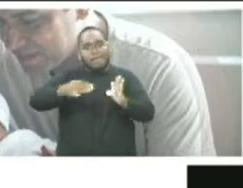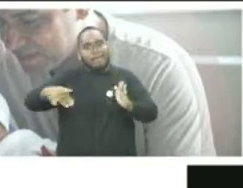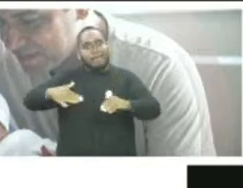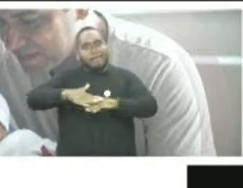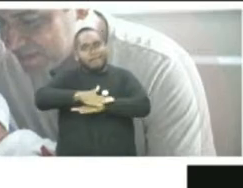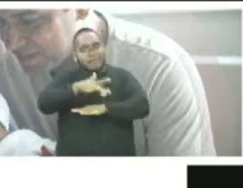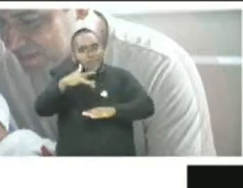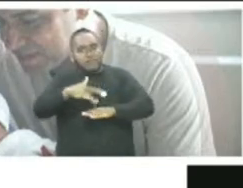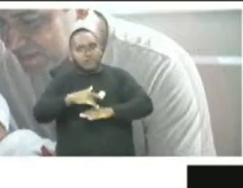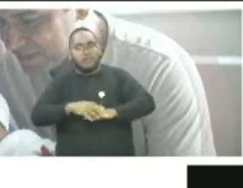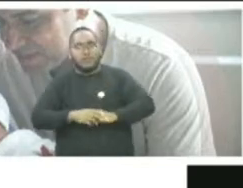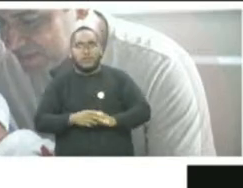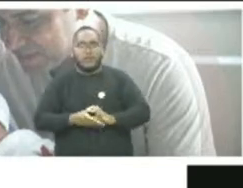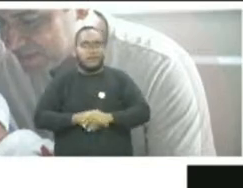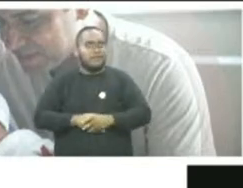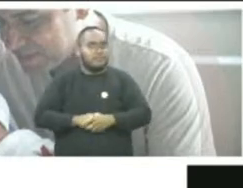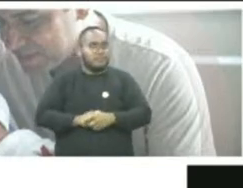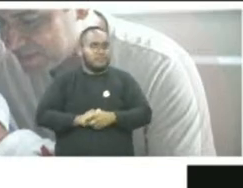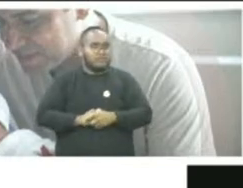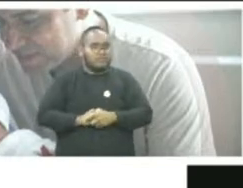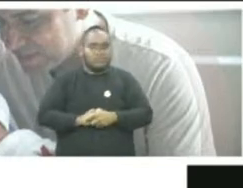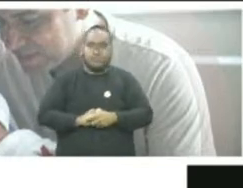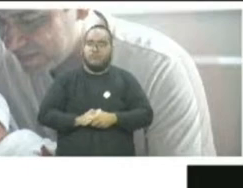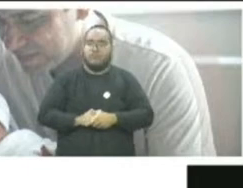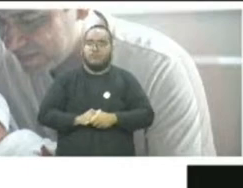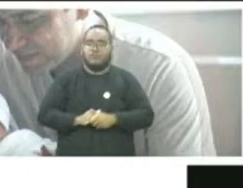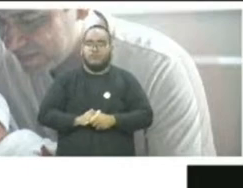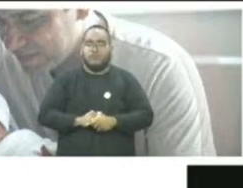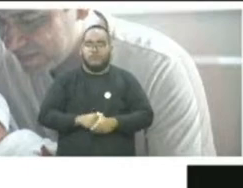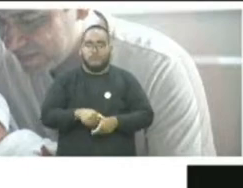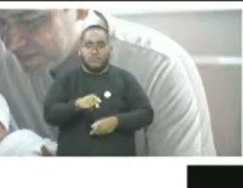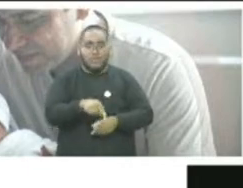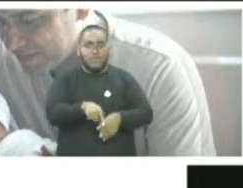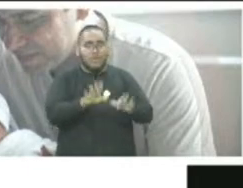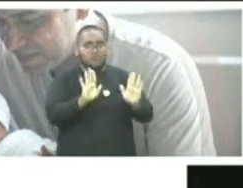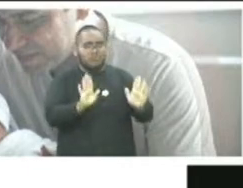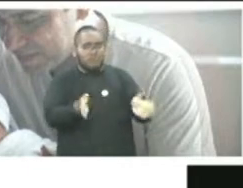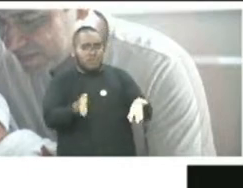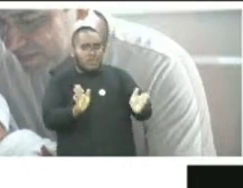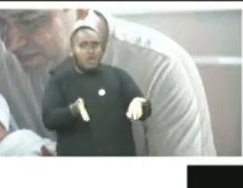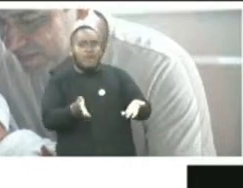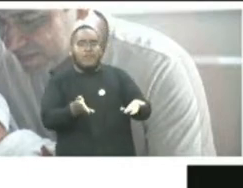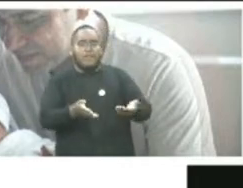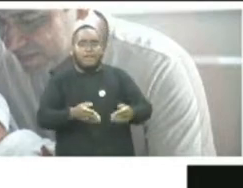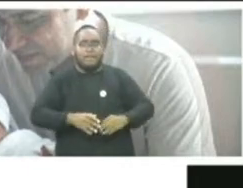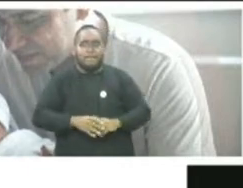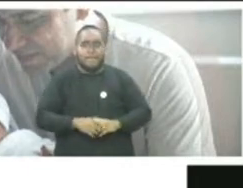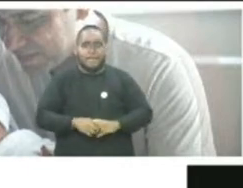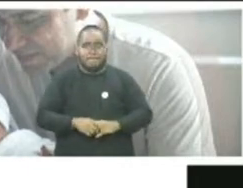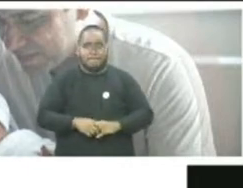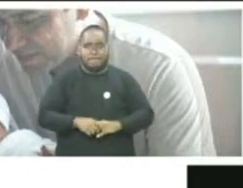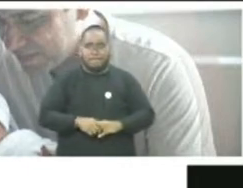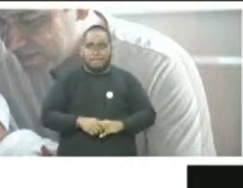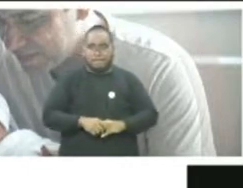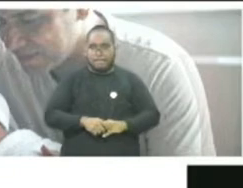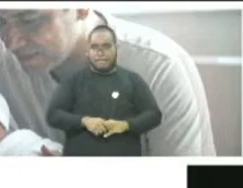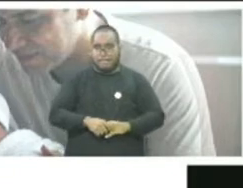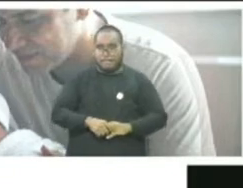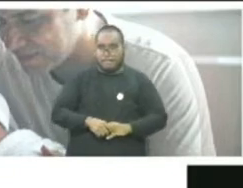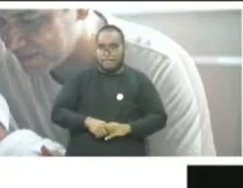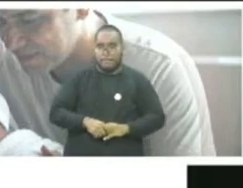Todo o quanto ele já está sendo implantado de uma